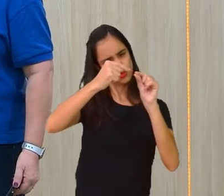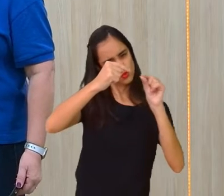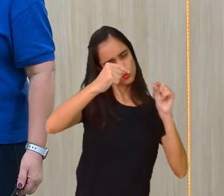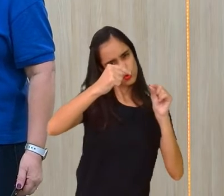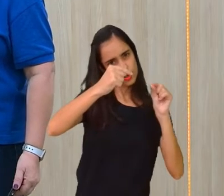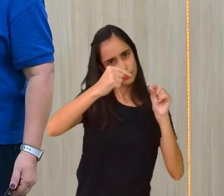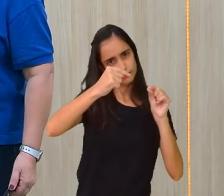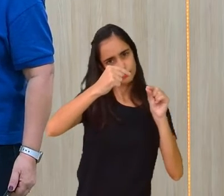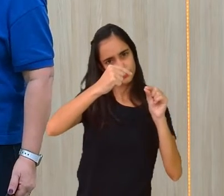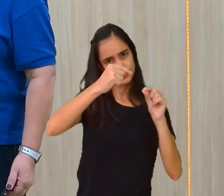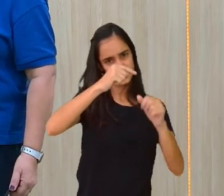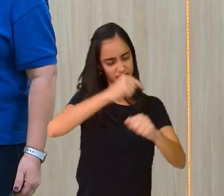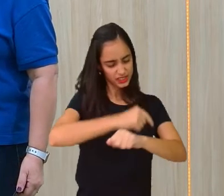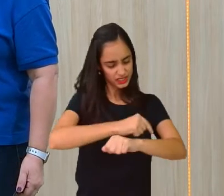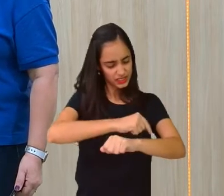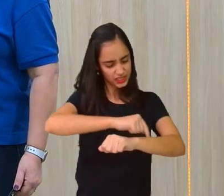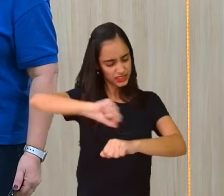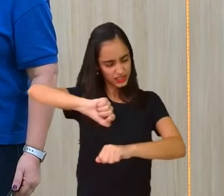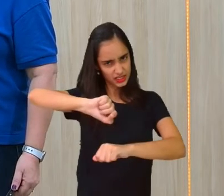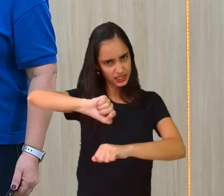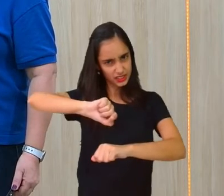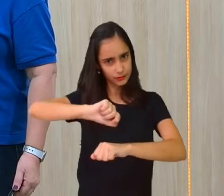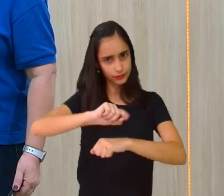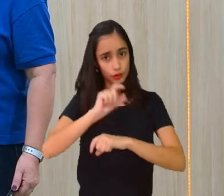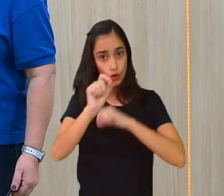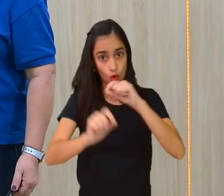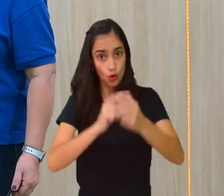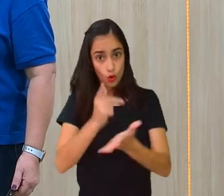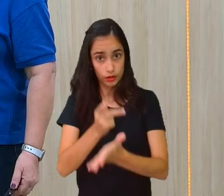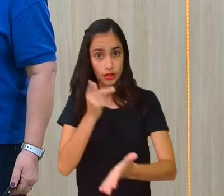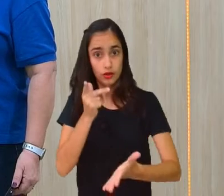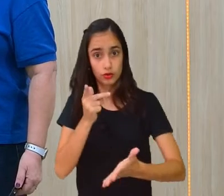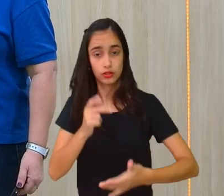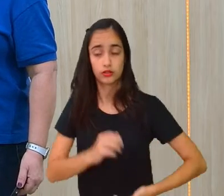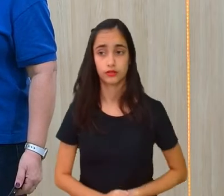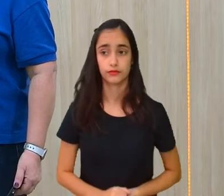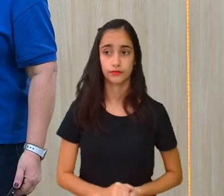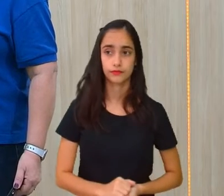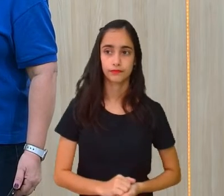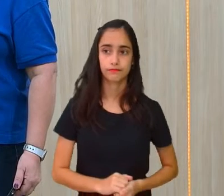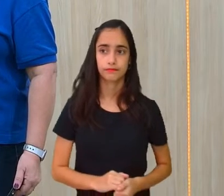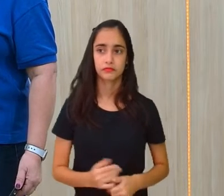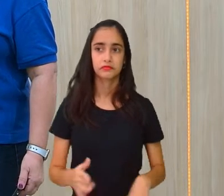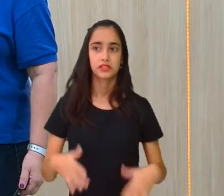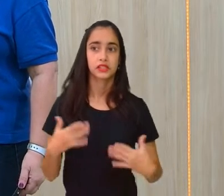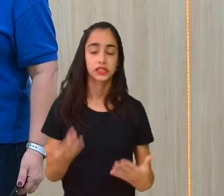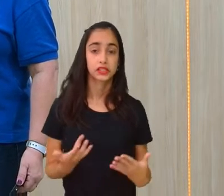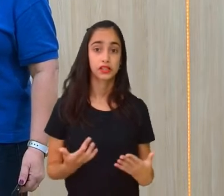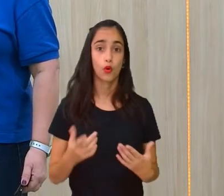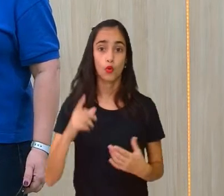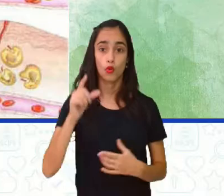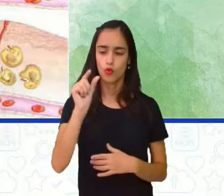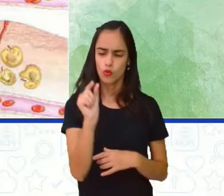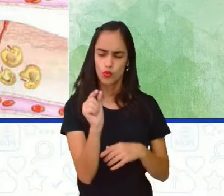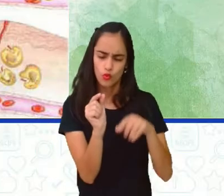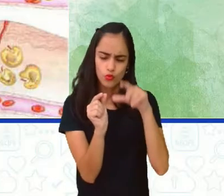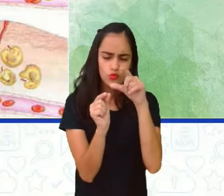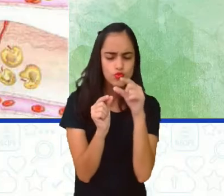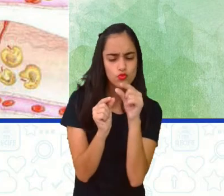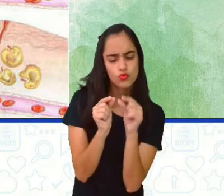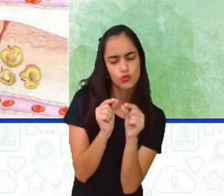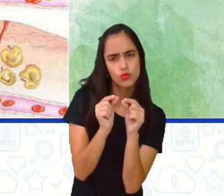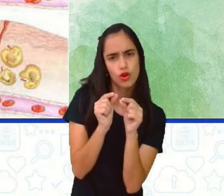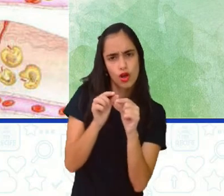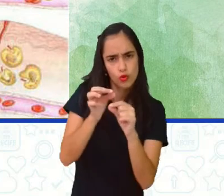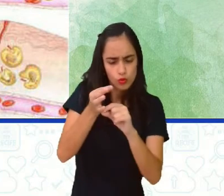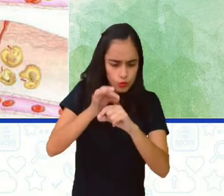machucou, ele cortou a nossa pele. Olha o que vai acontecer. Micro-organismos patogênicos, então a gente vai ver que nesse